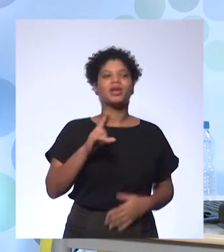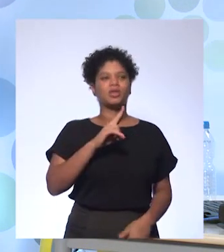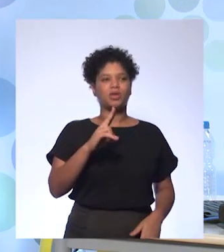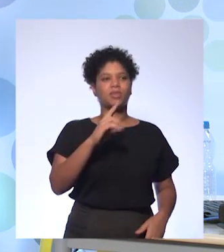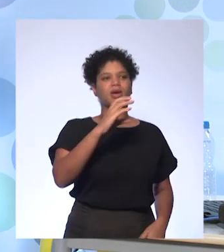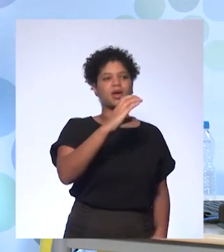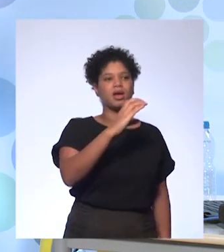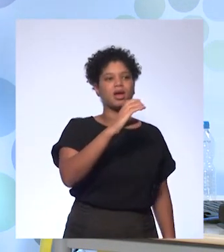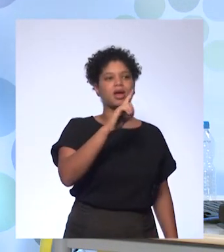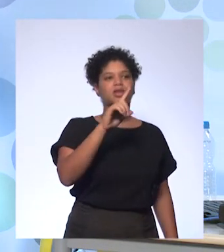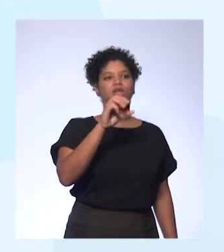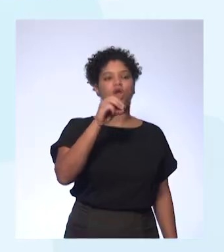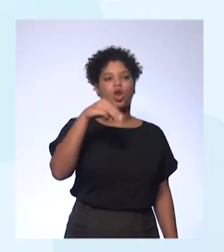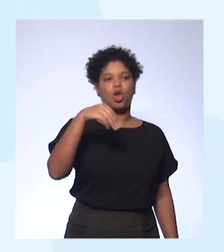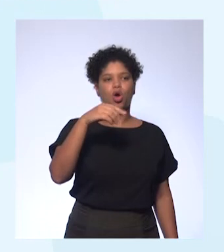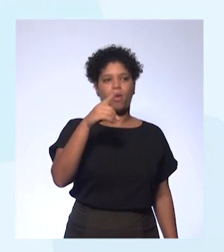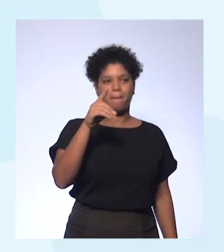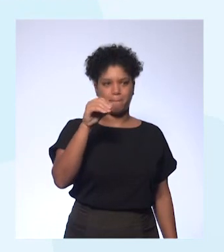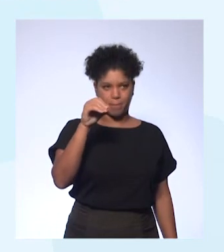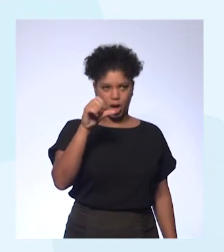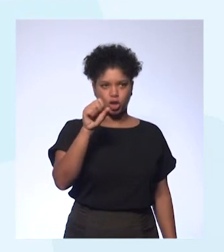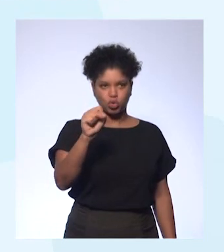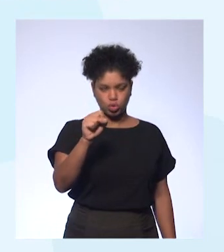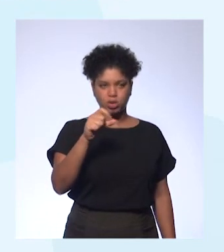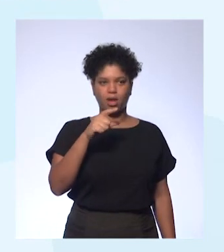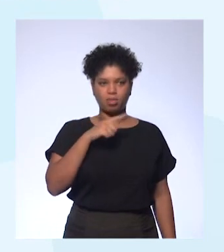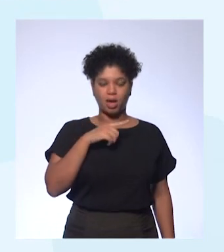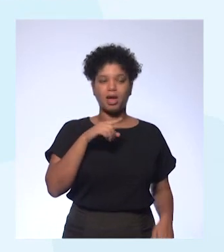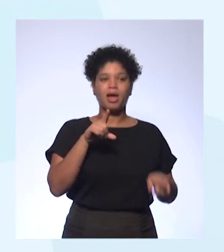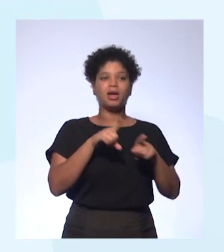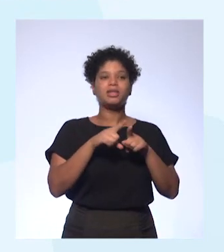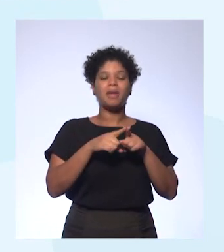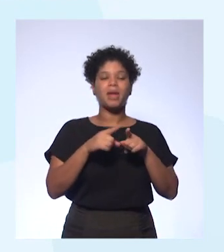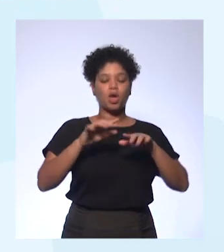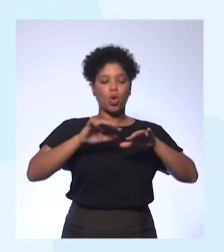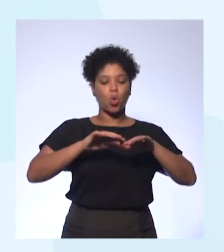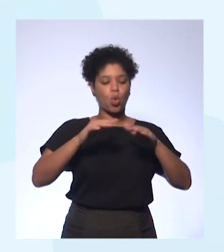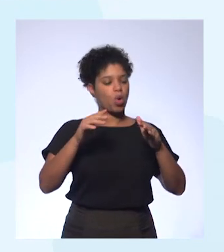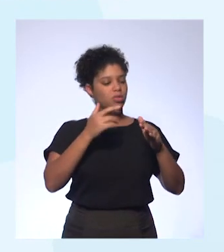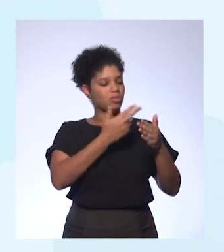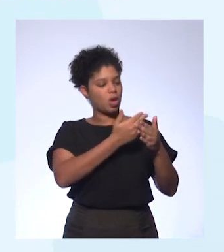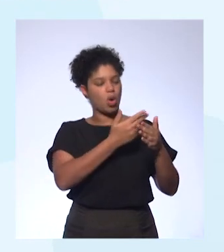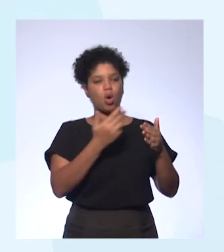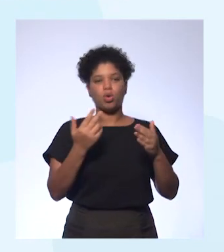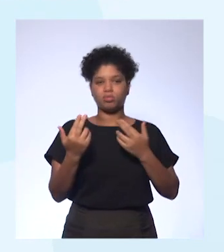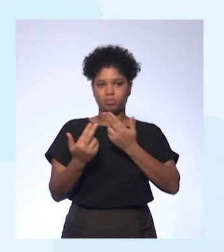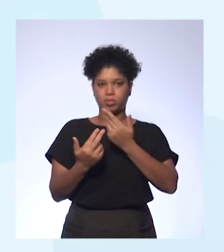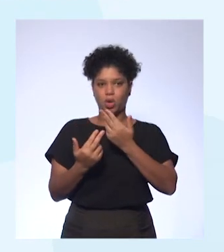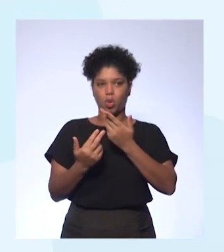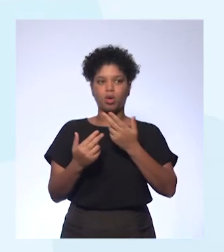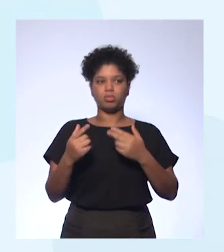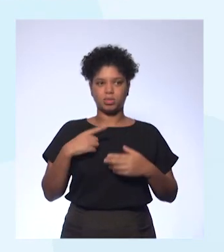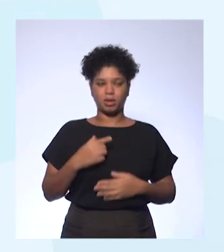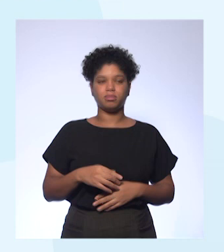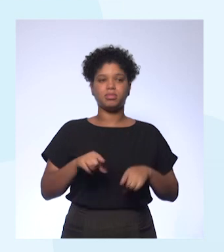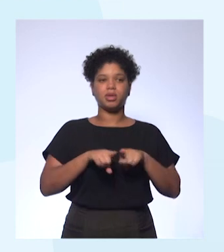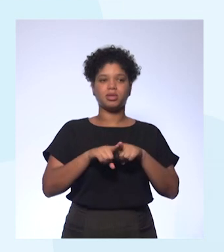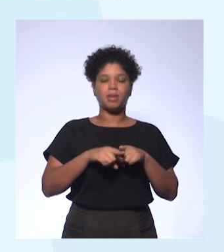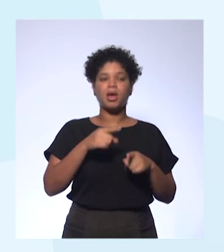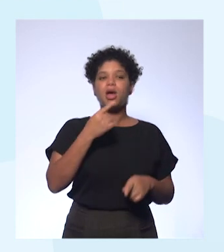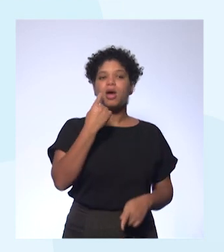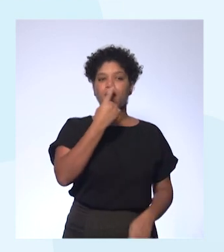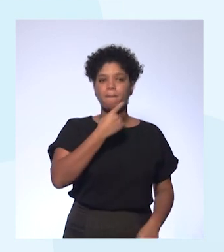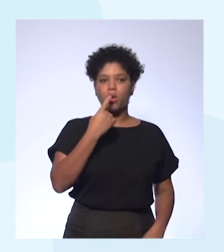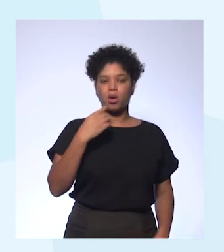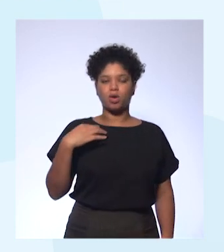simetria bilateral, tá? Vão apresentar sistema digestório completo, tem boca e ânus. Em relação à